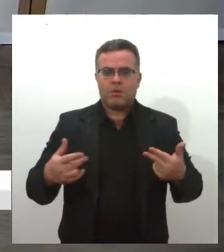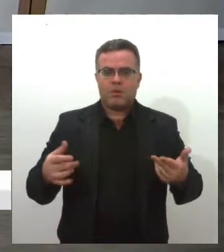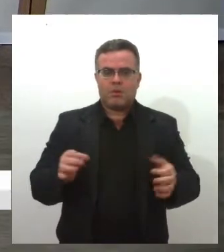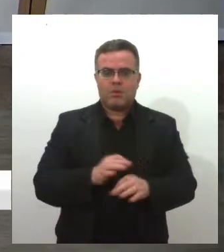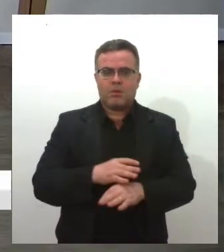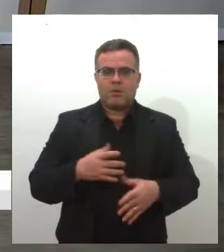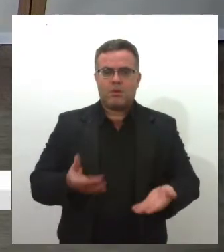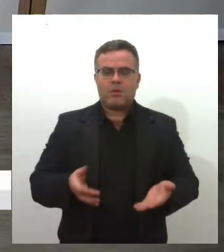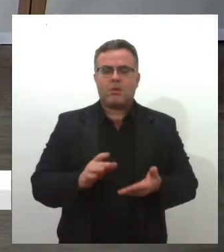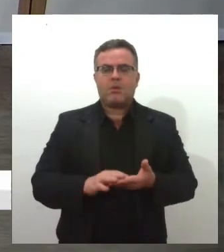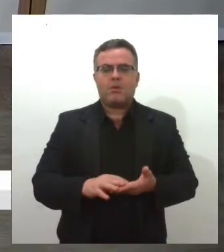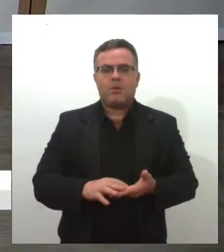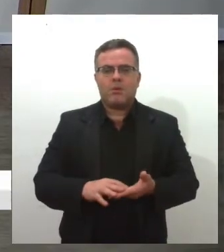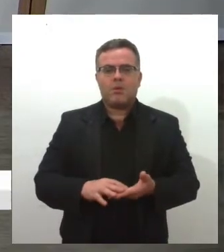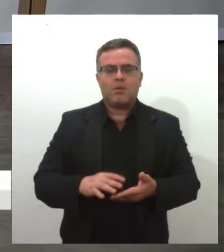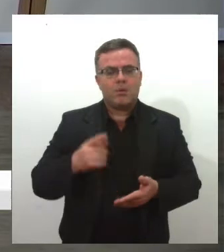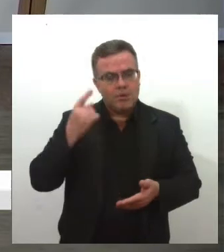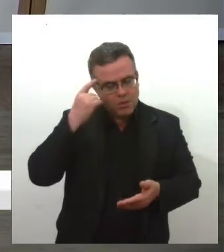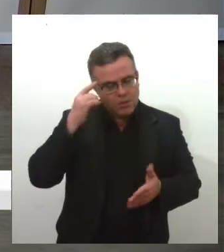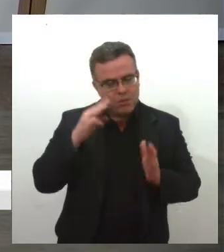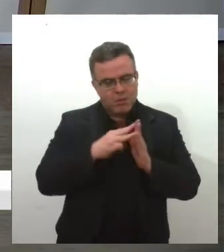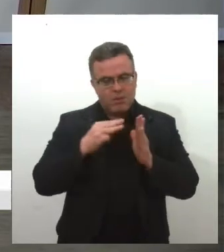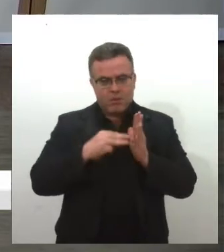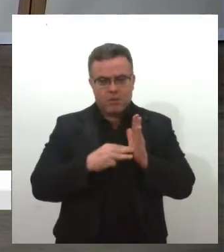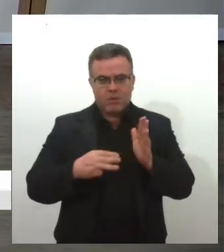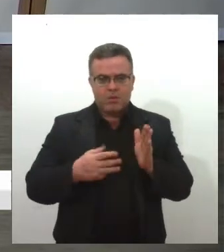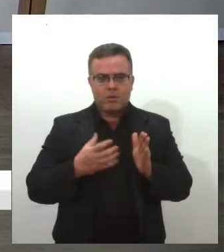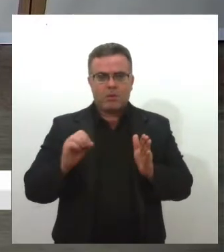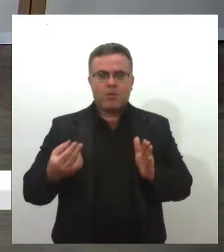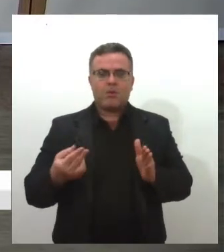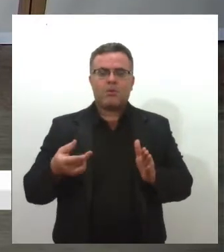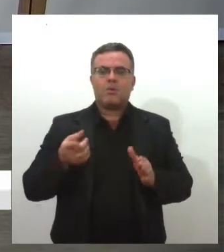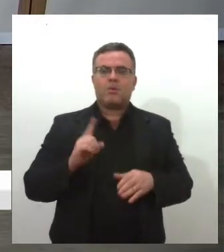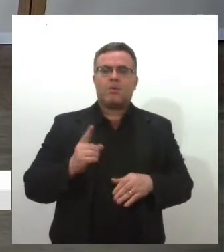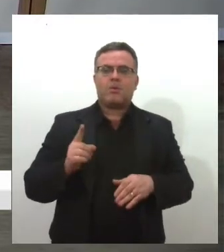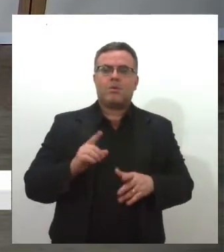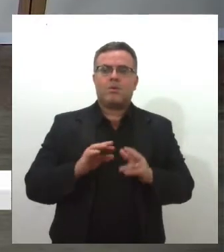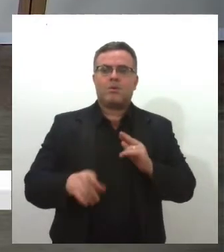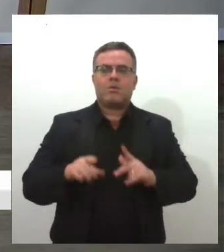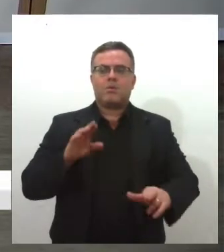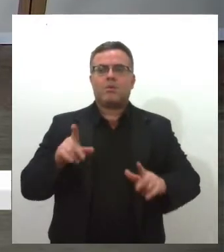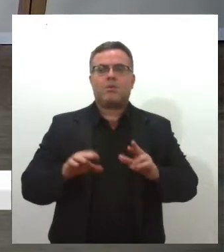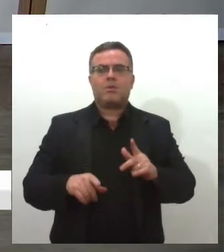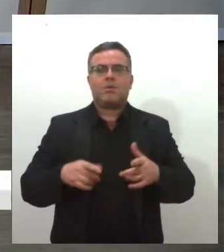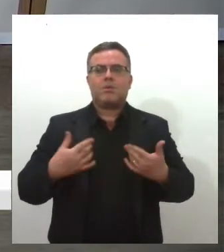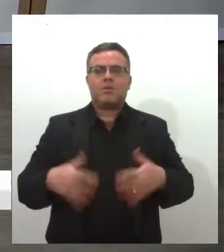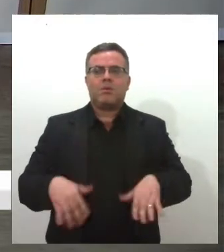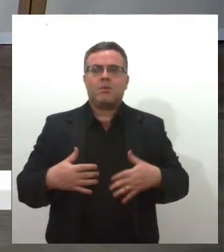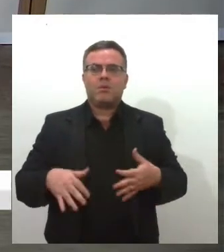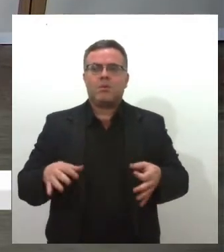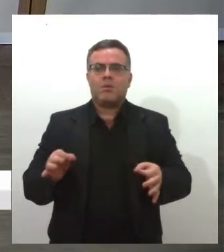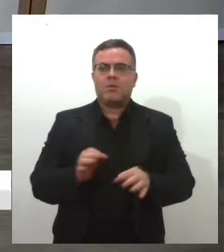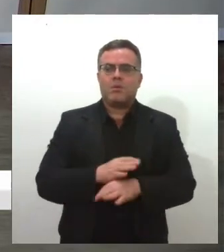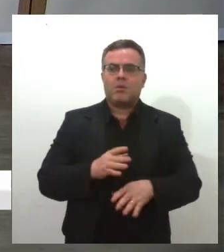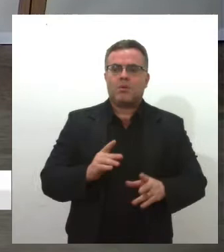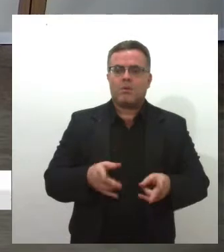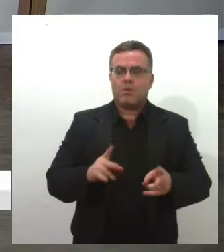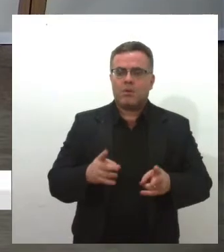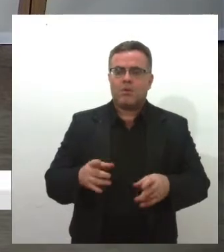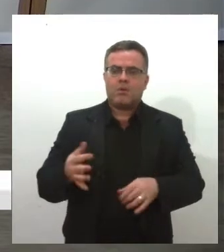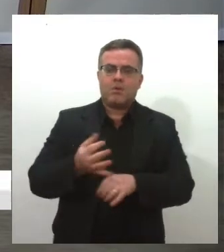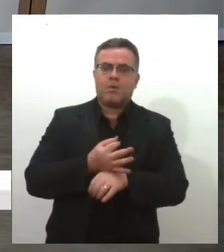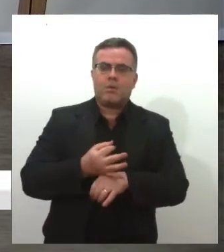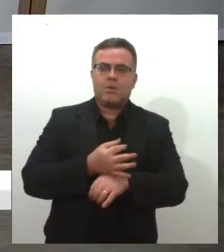abordagem, pensando num método ou outro? Não diferenças, assim, vantagens ou desvantagens, mas o que difere mesmo, né? Como é